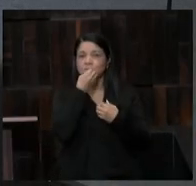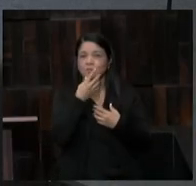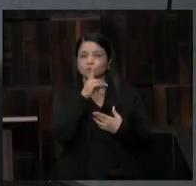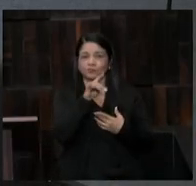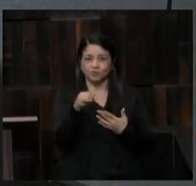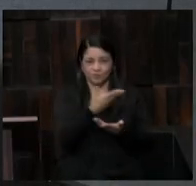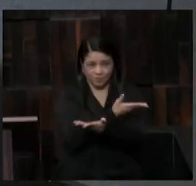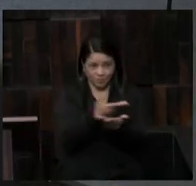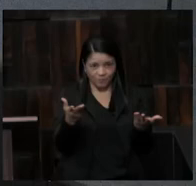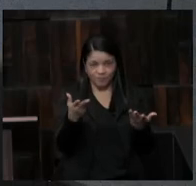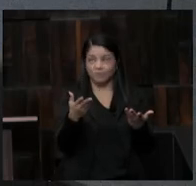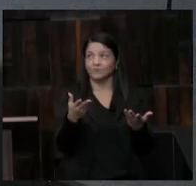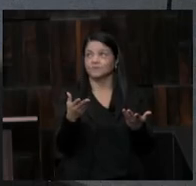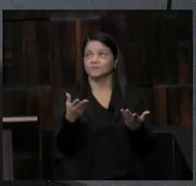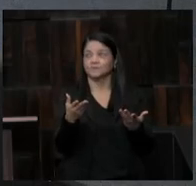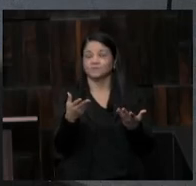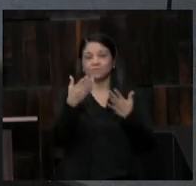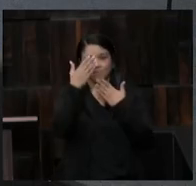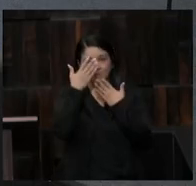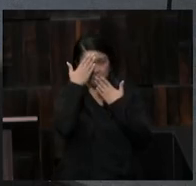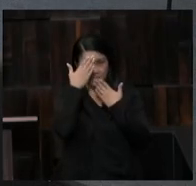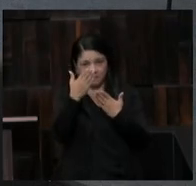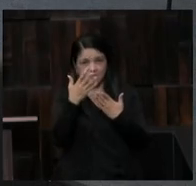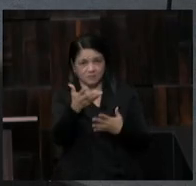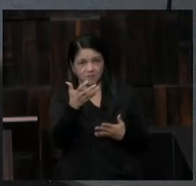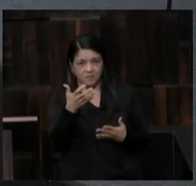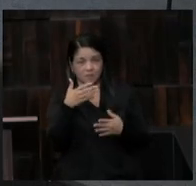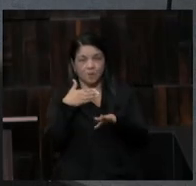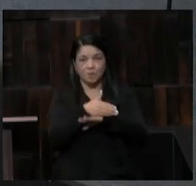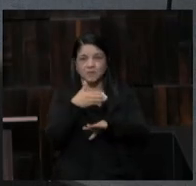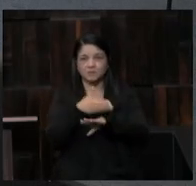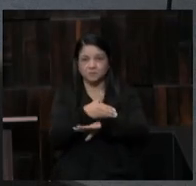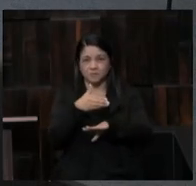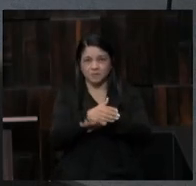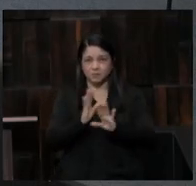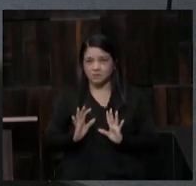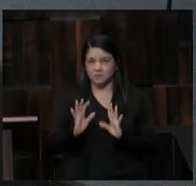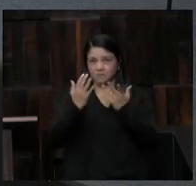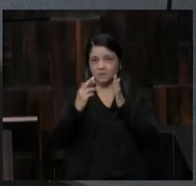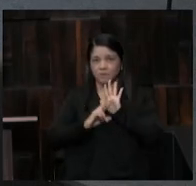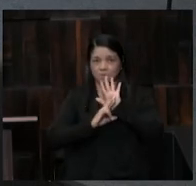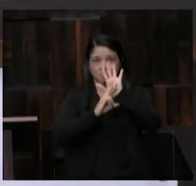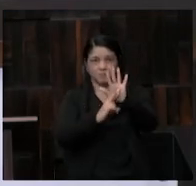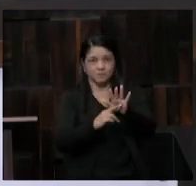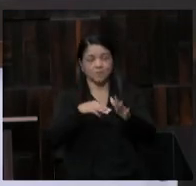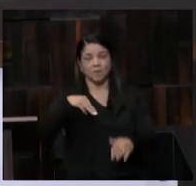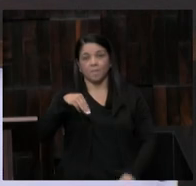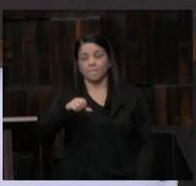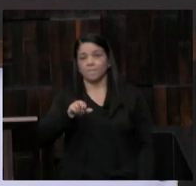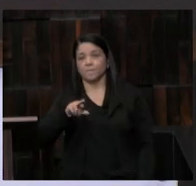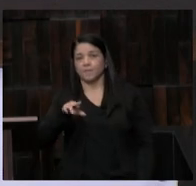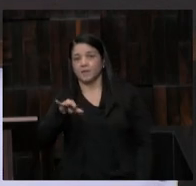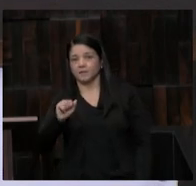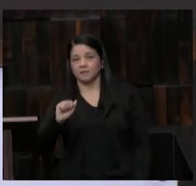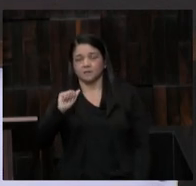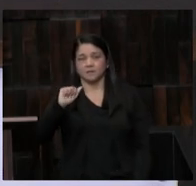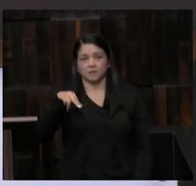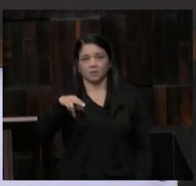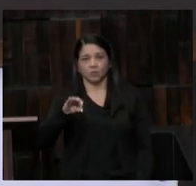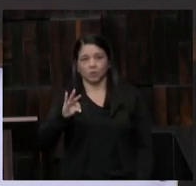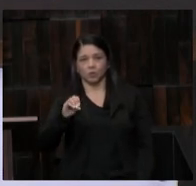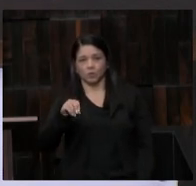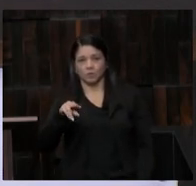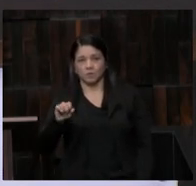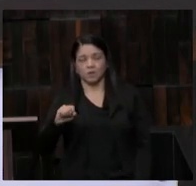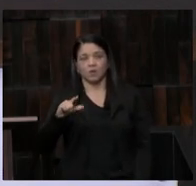todos. Quero agradecer a participação nesse evento. Estou aqui representando a Maria Antônia Goulart, que é a nossa diretora